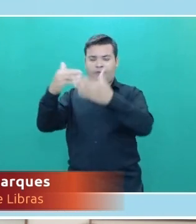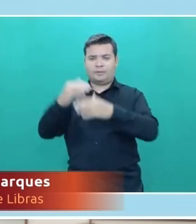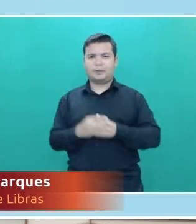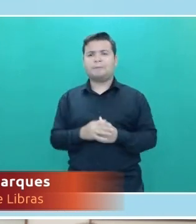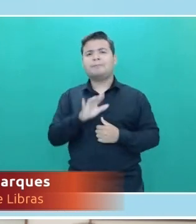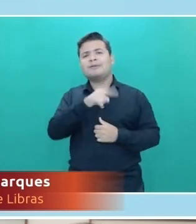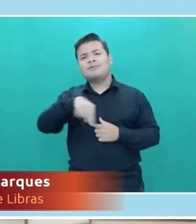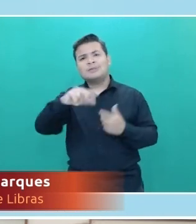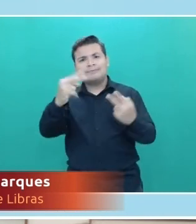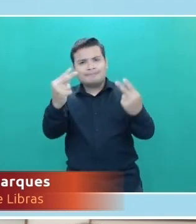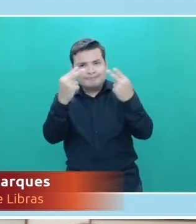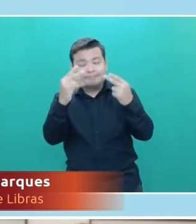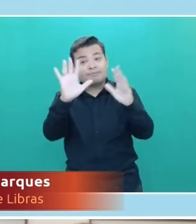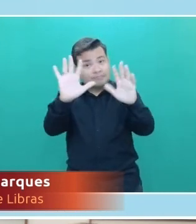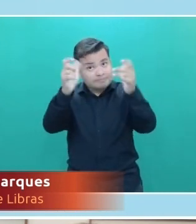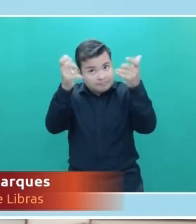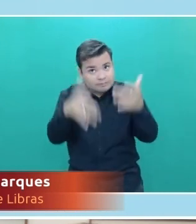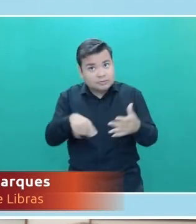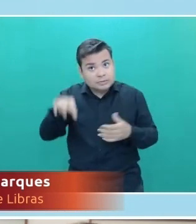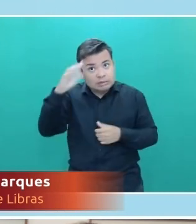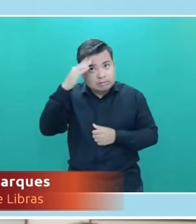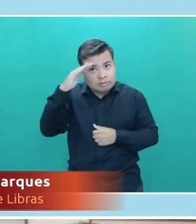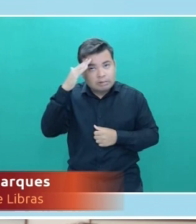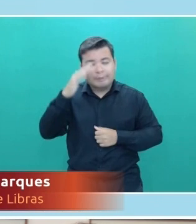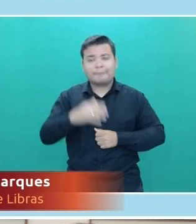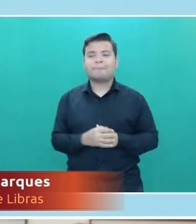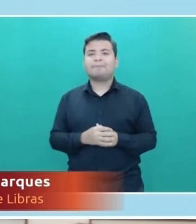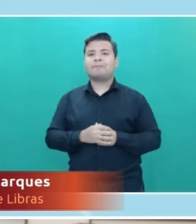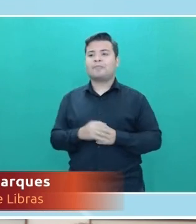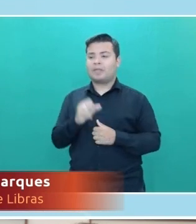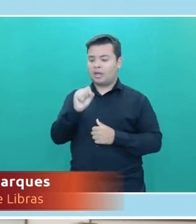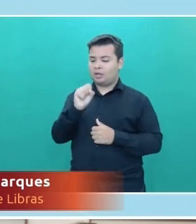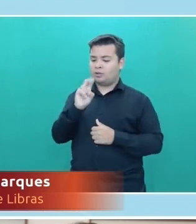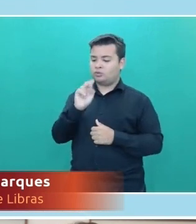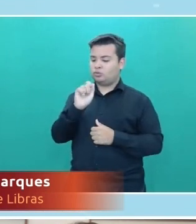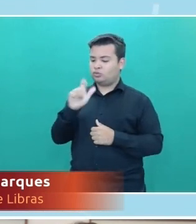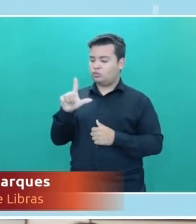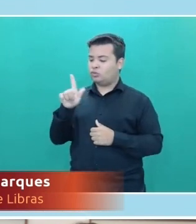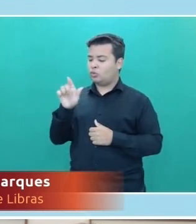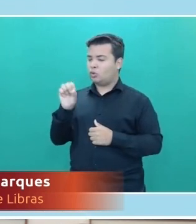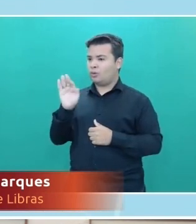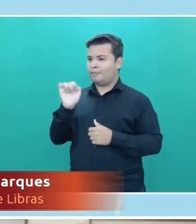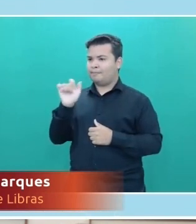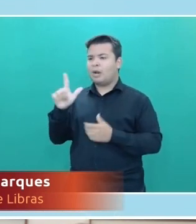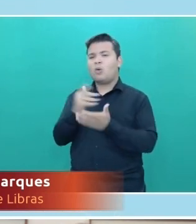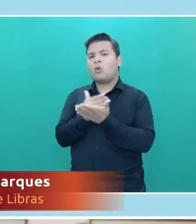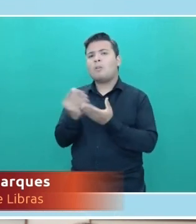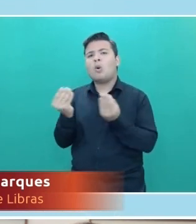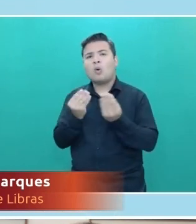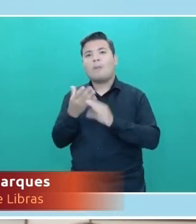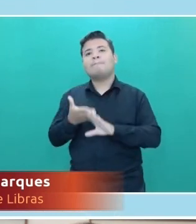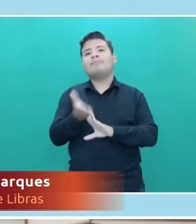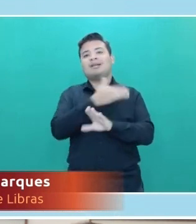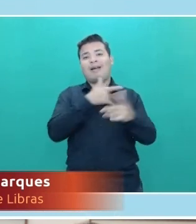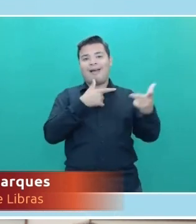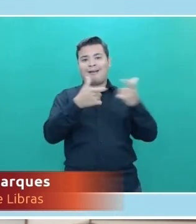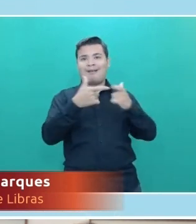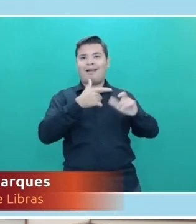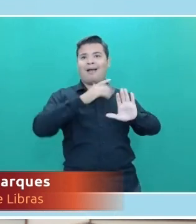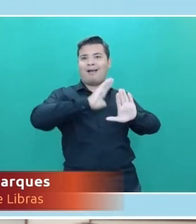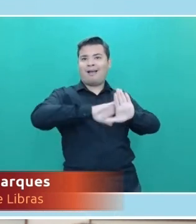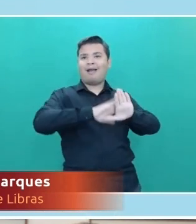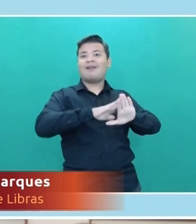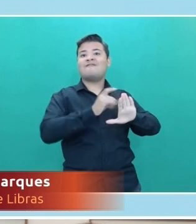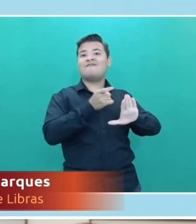telespectadoras entenderem, esse movimento do sul global surge na Guerra Fria, que você tem pós-Segunda Guerra